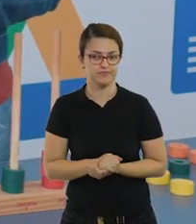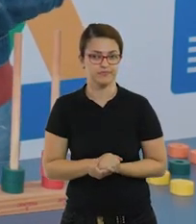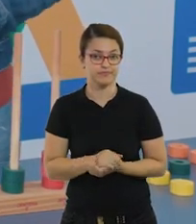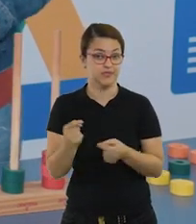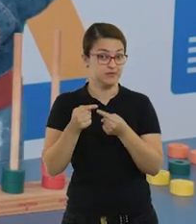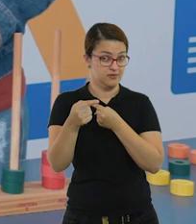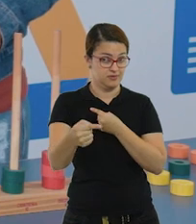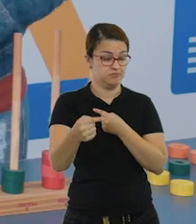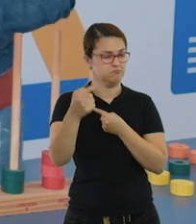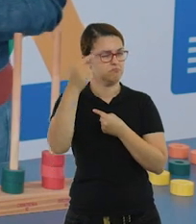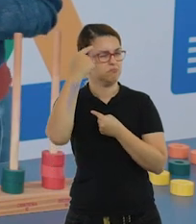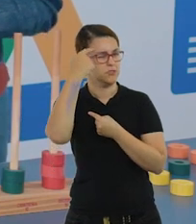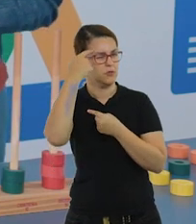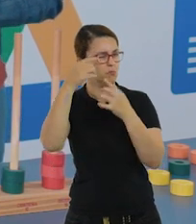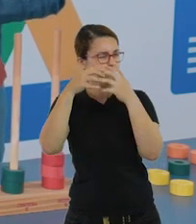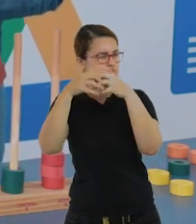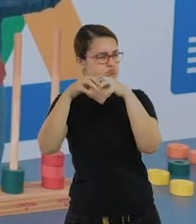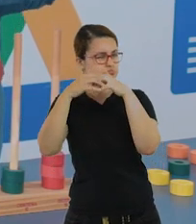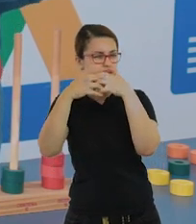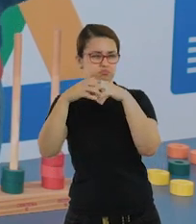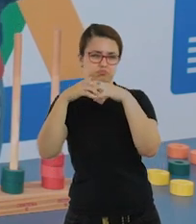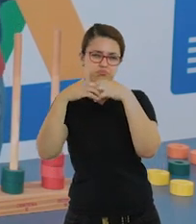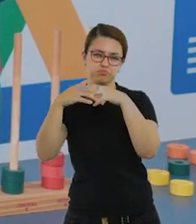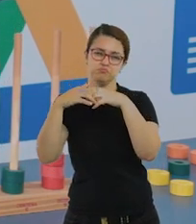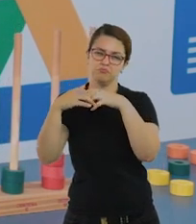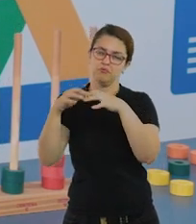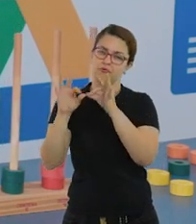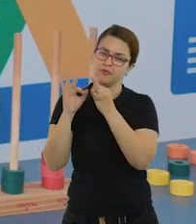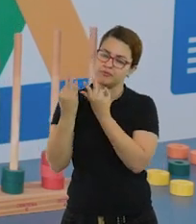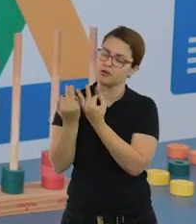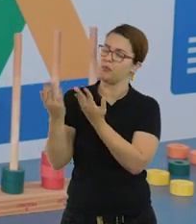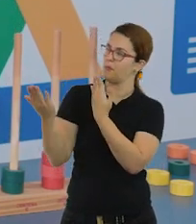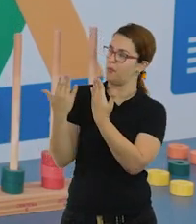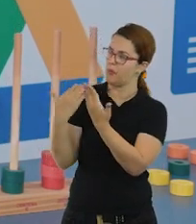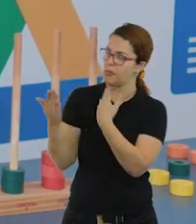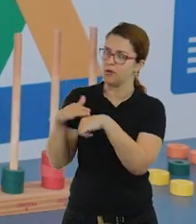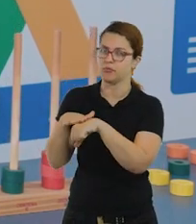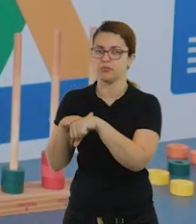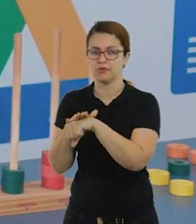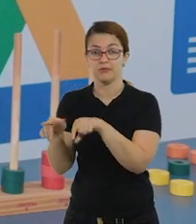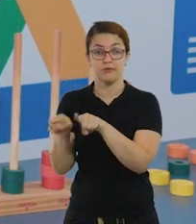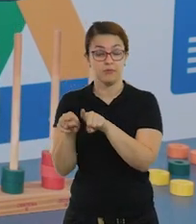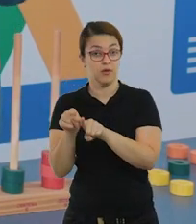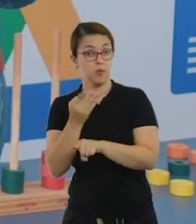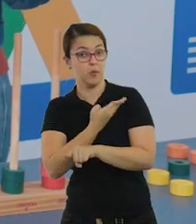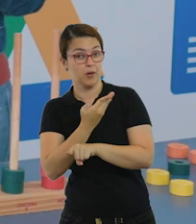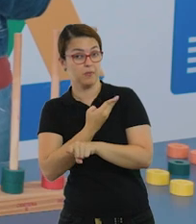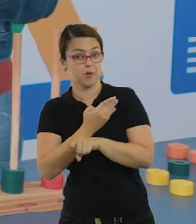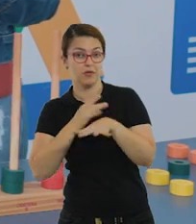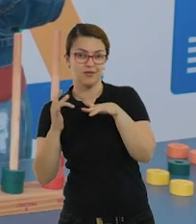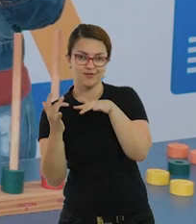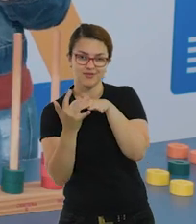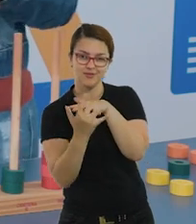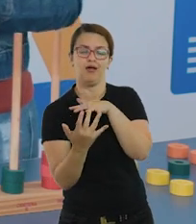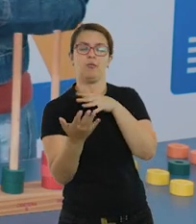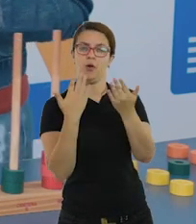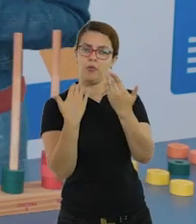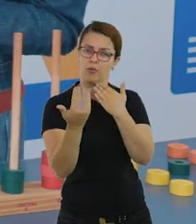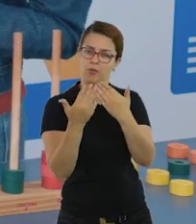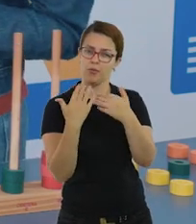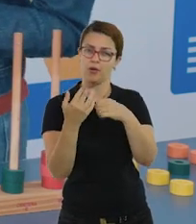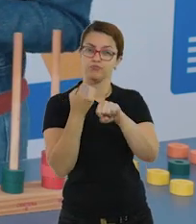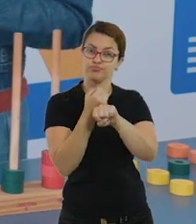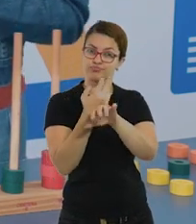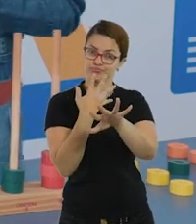nossa aula da próxima semana. Então, vocês vão ter aí uma semana para pensar nesse desafio, conversa aí com as pessoas da sua casa, conversa com os coleguinhas através das